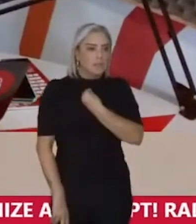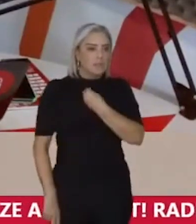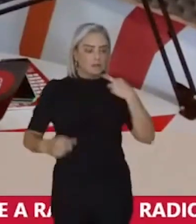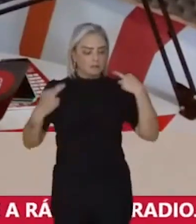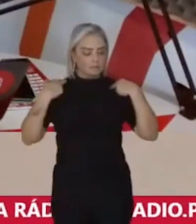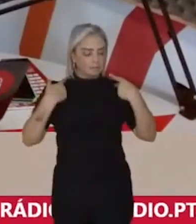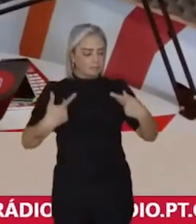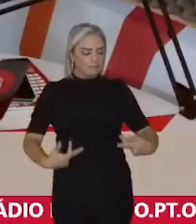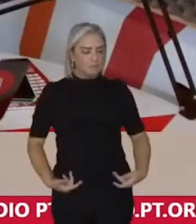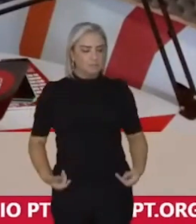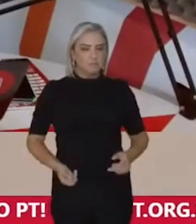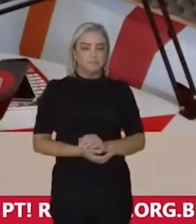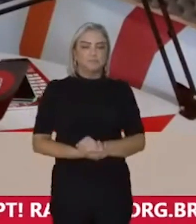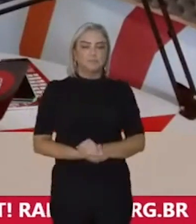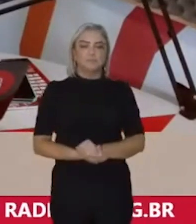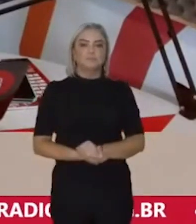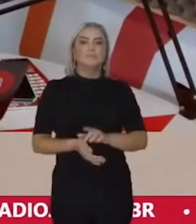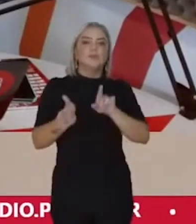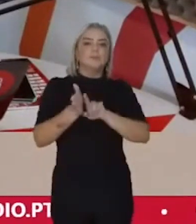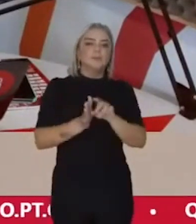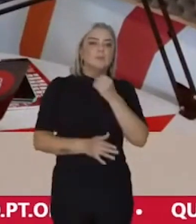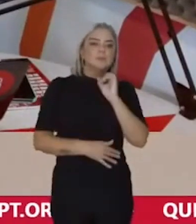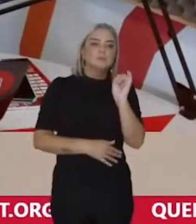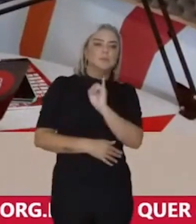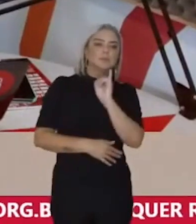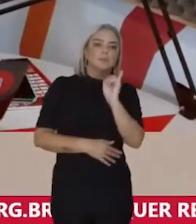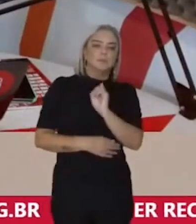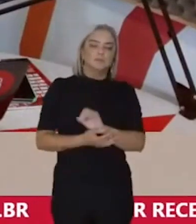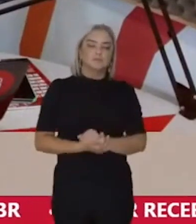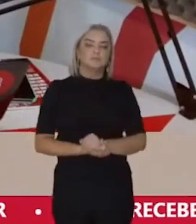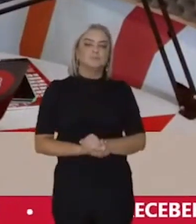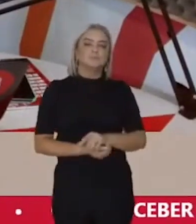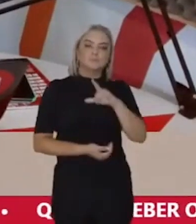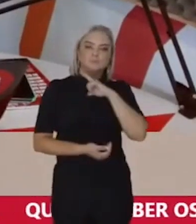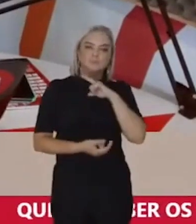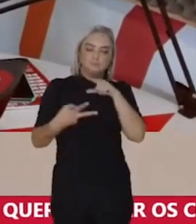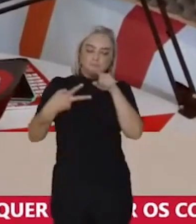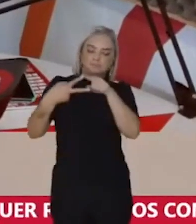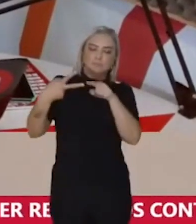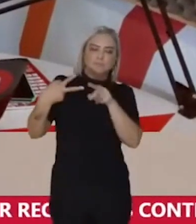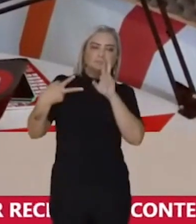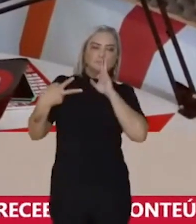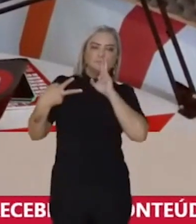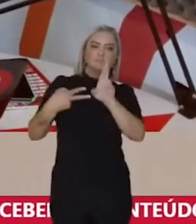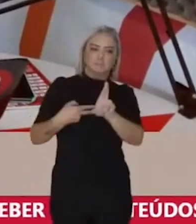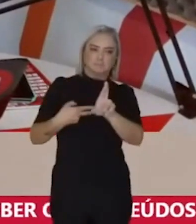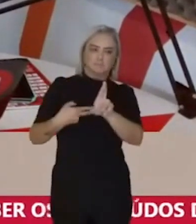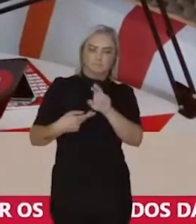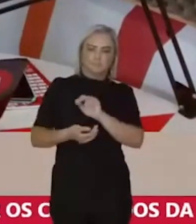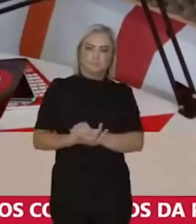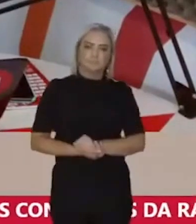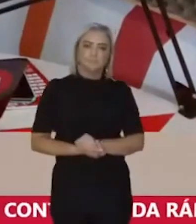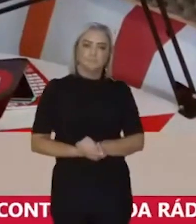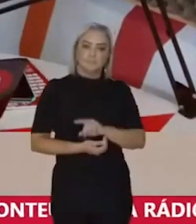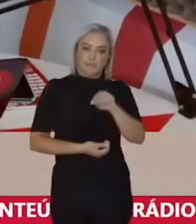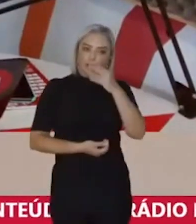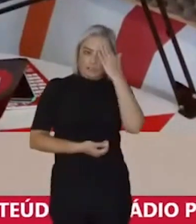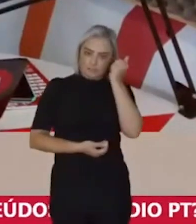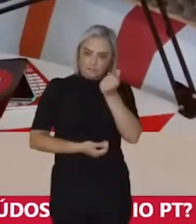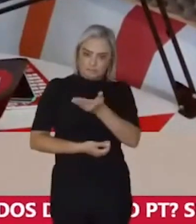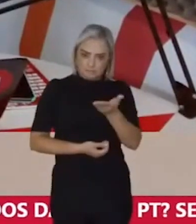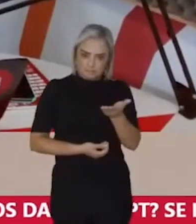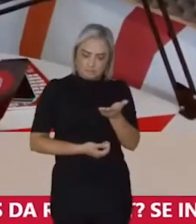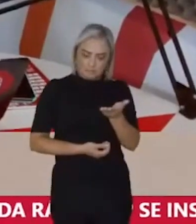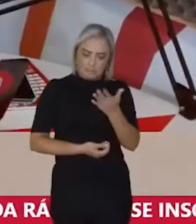humana. Uma pergunta muito importante, e tem duas respostas a isso, né? Vocês sabem